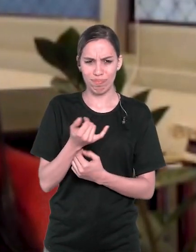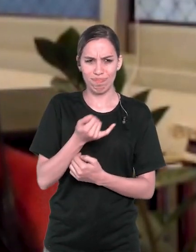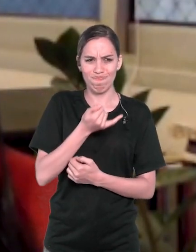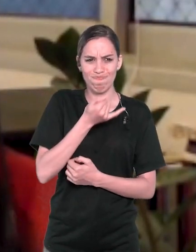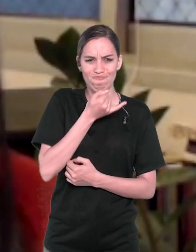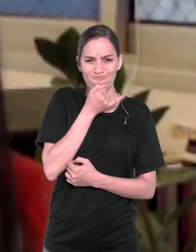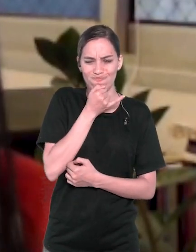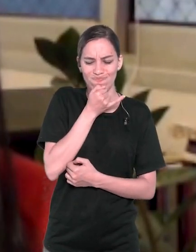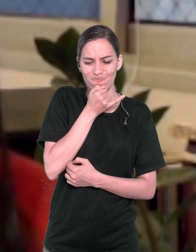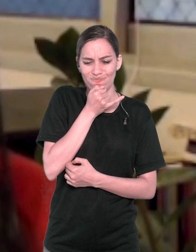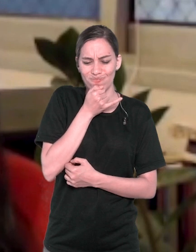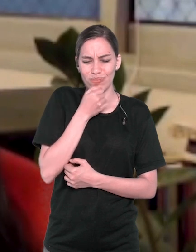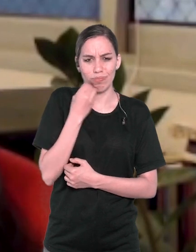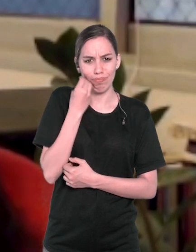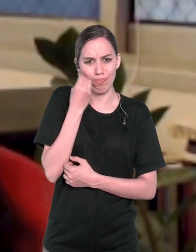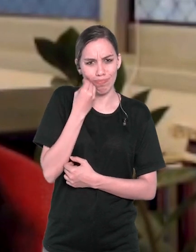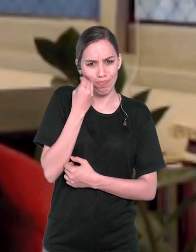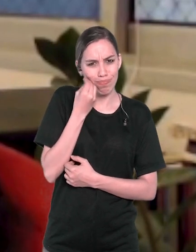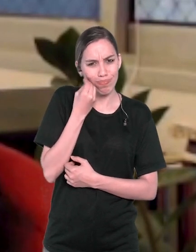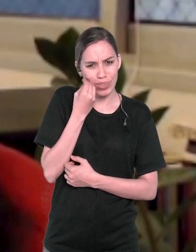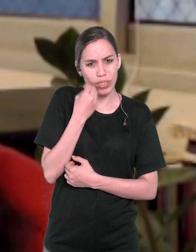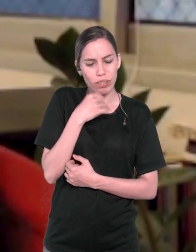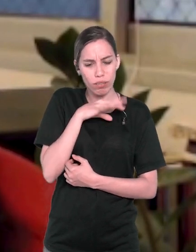né, por essa experiência